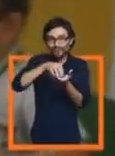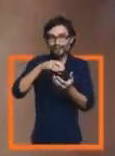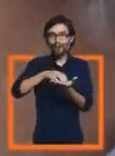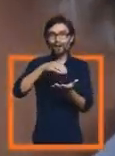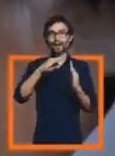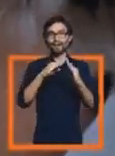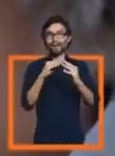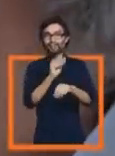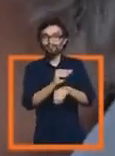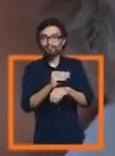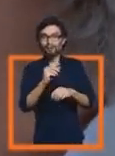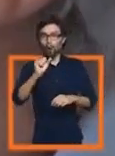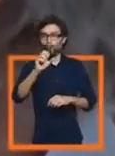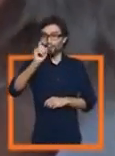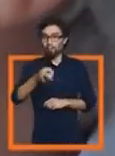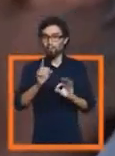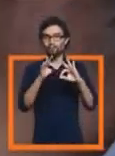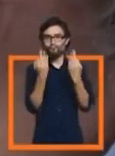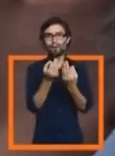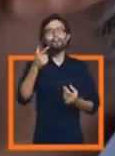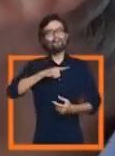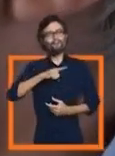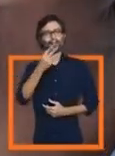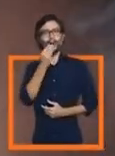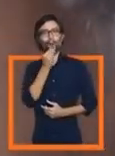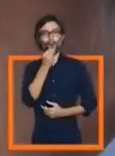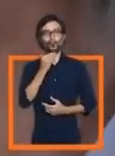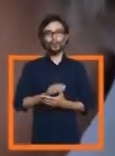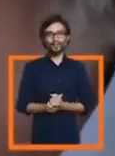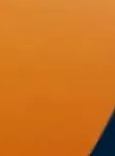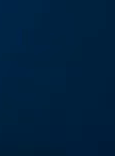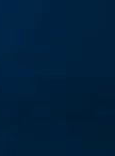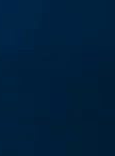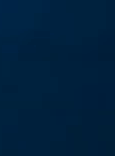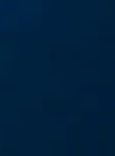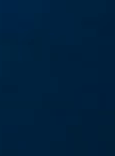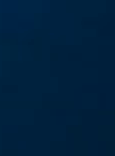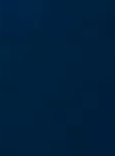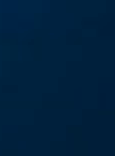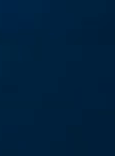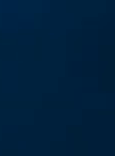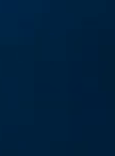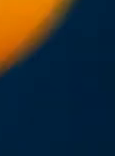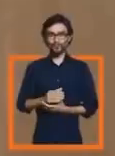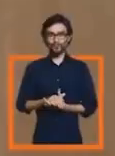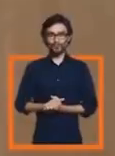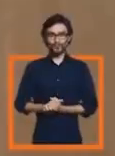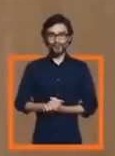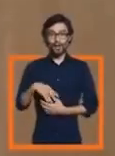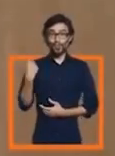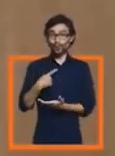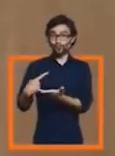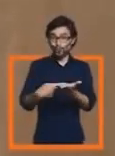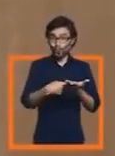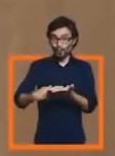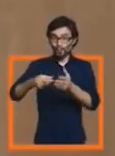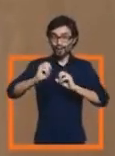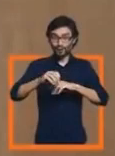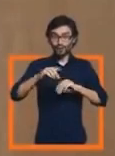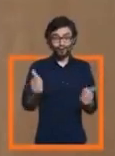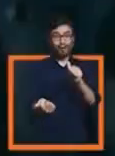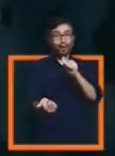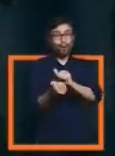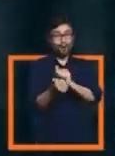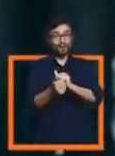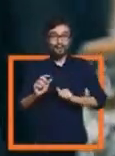de creche. São 80 mil famílias que vão ter outra oportunidade, vão mudar a sua vida. Meu compromisso é com a educação